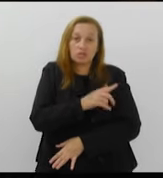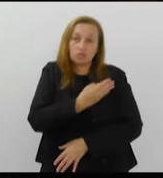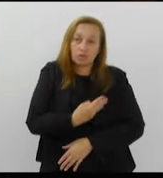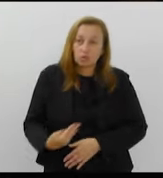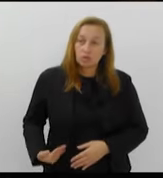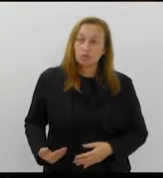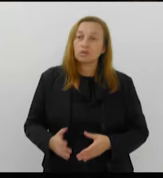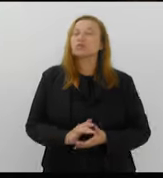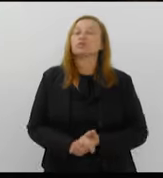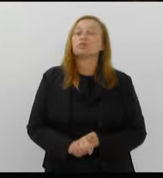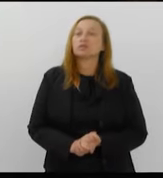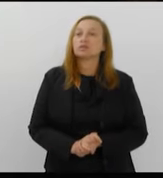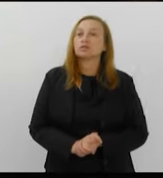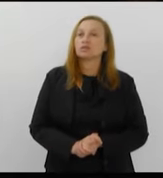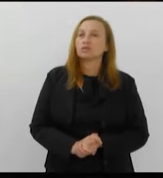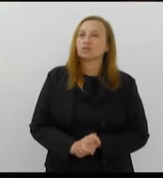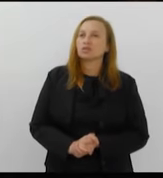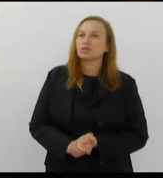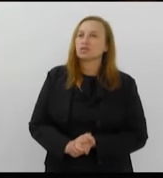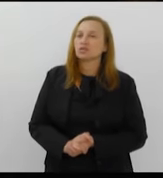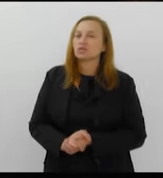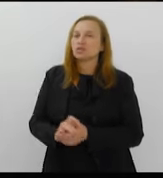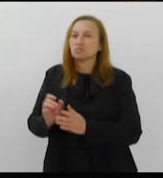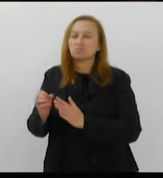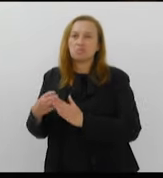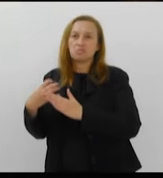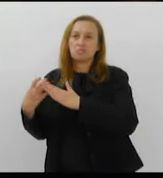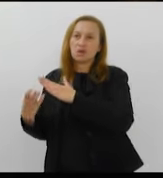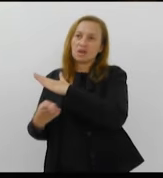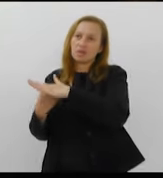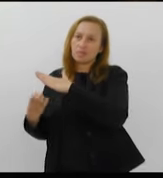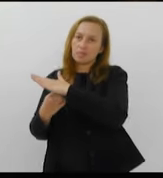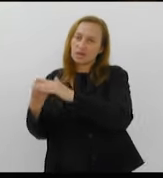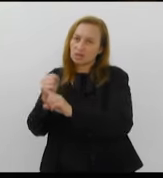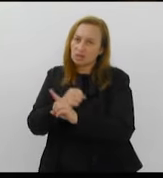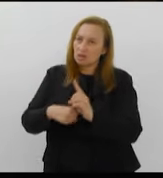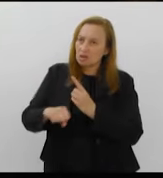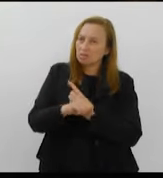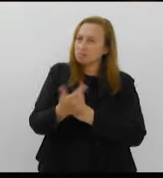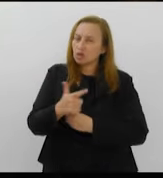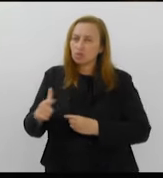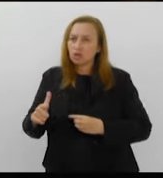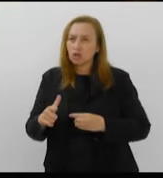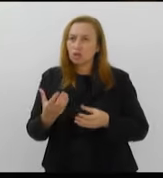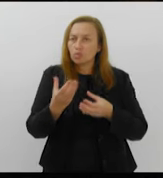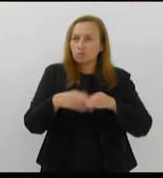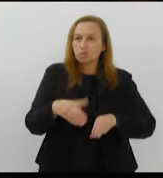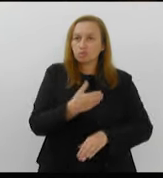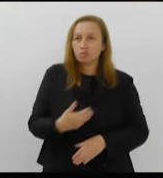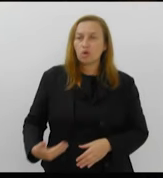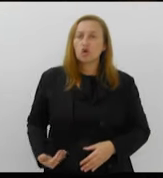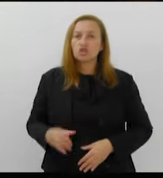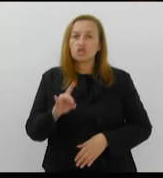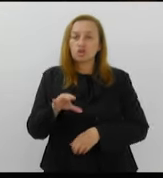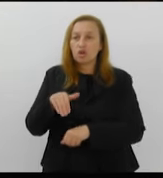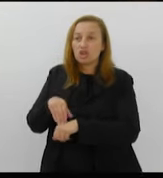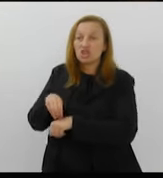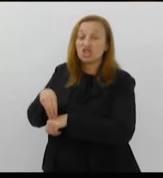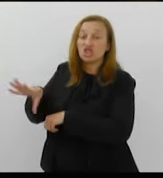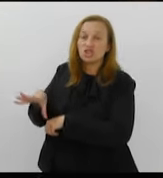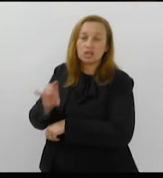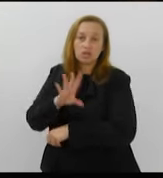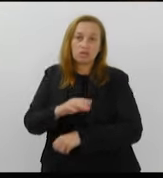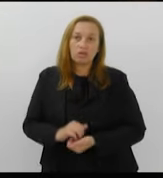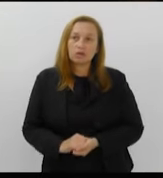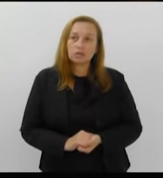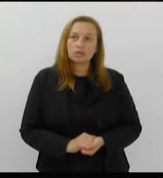Com as organizações sociais não tem mais concurso público. Voltou à lógica do quem indica. Com as